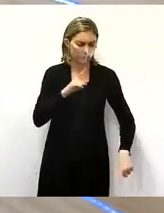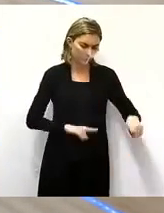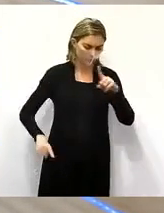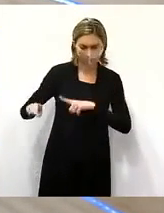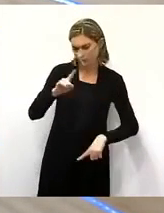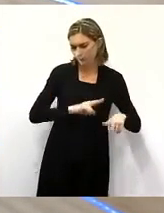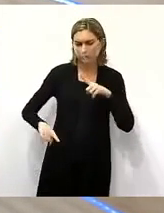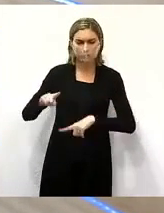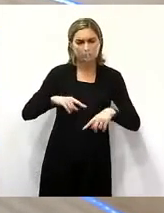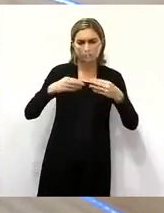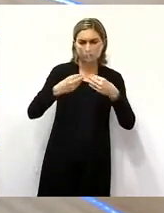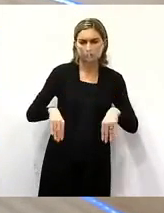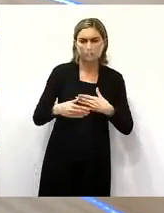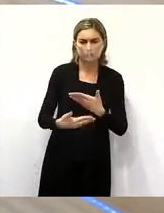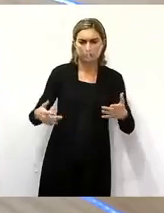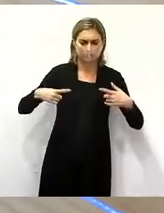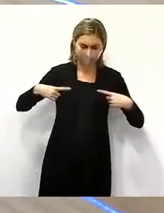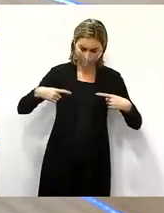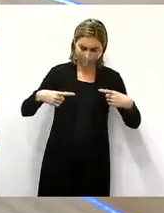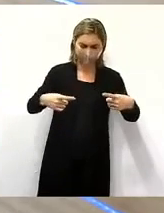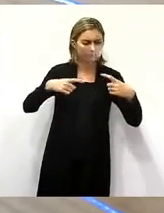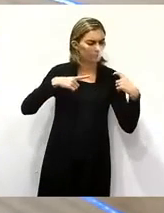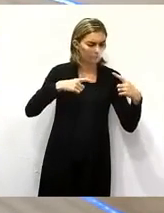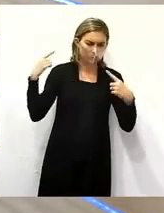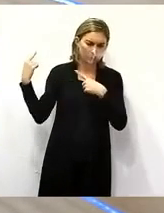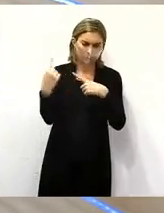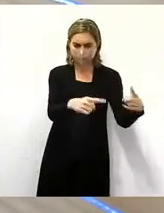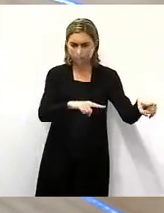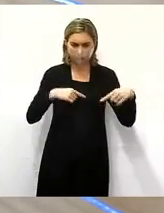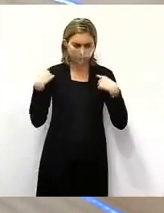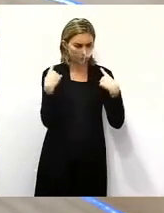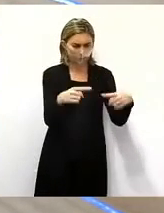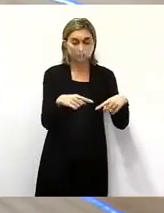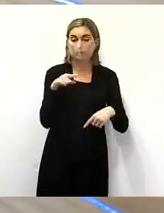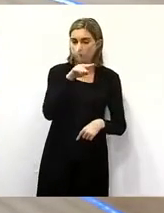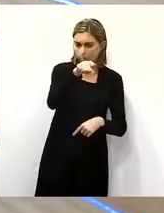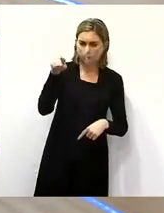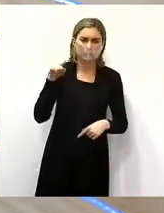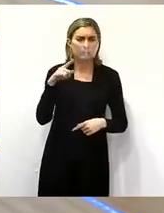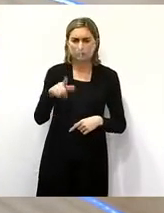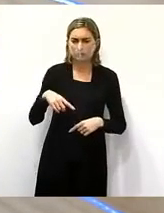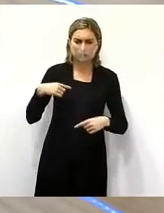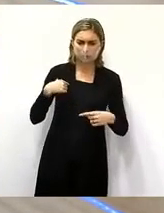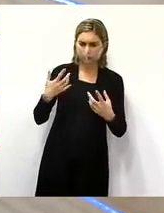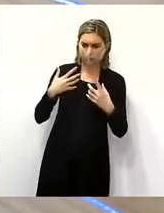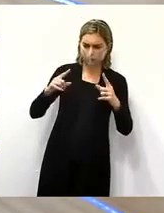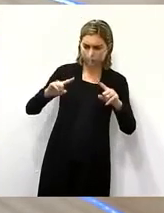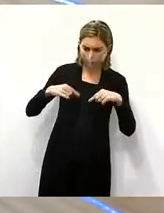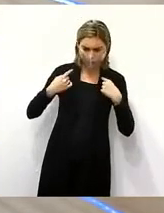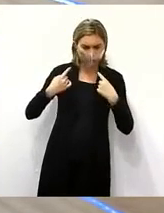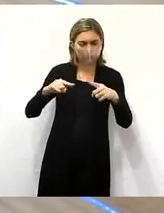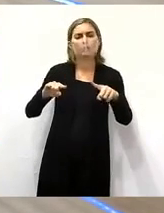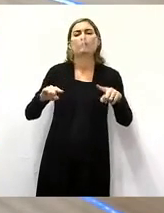dominado. Isso provoca o quê? Guerra de todos contra todos, já que você é lobo de mim, né?